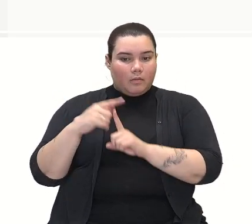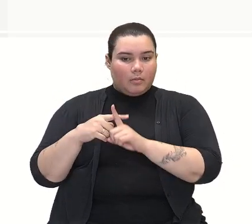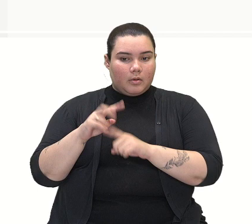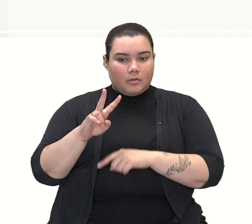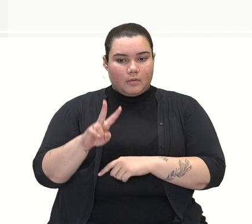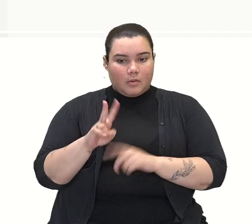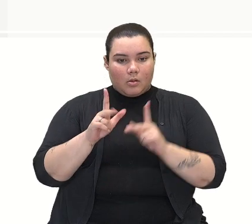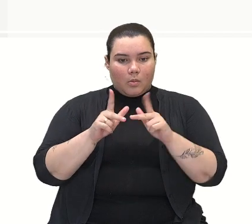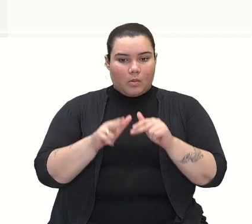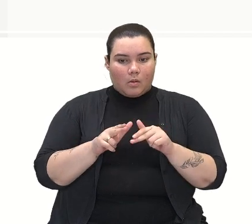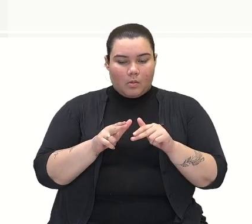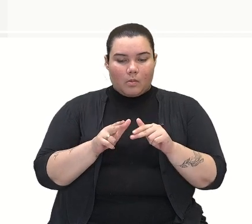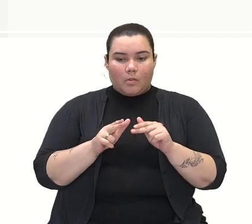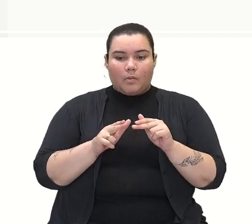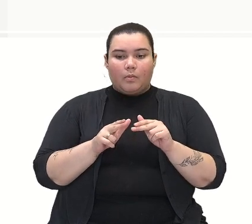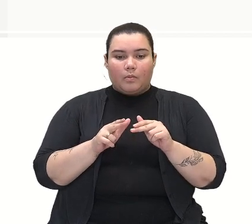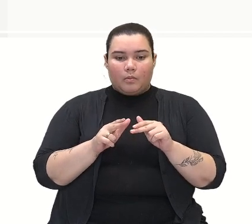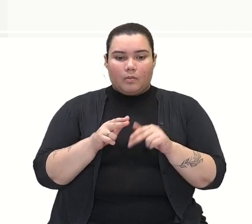igual